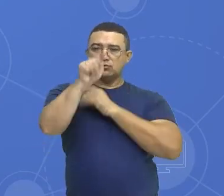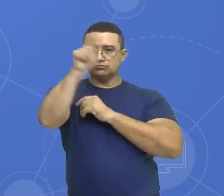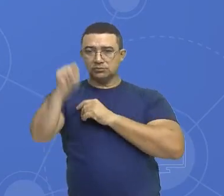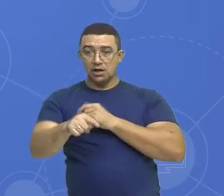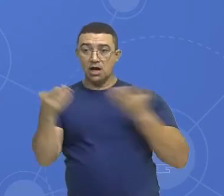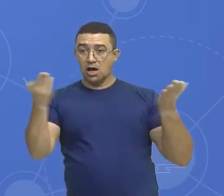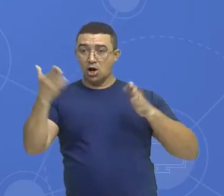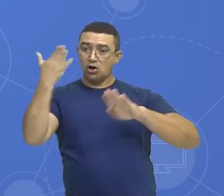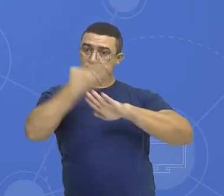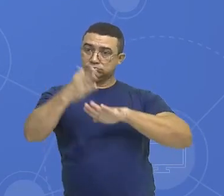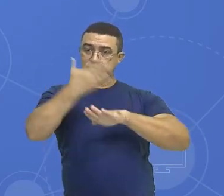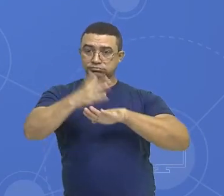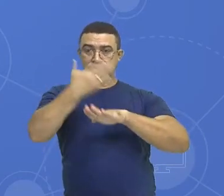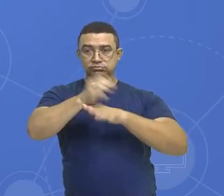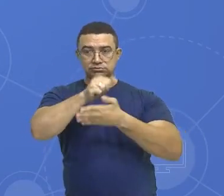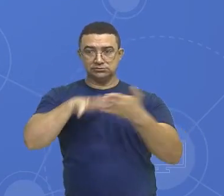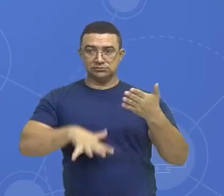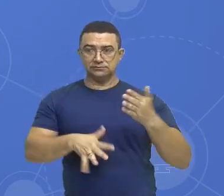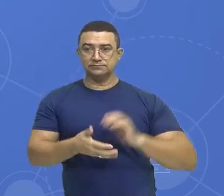vimos na nossa DLE.